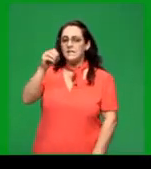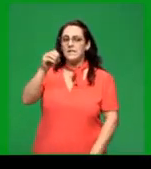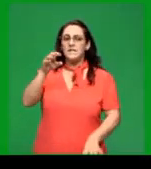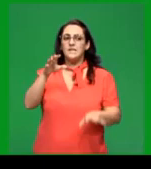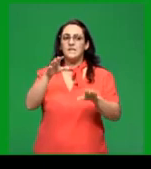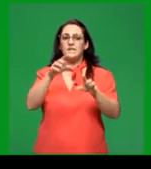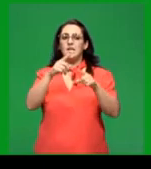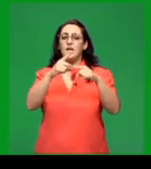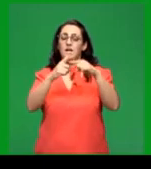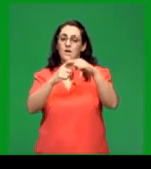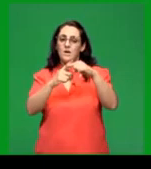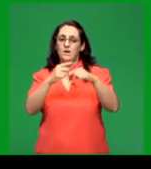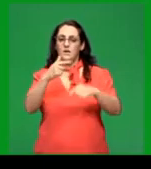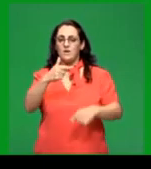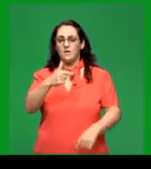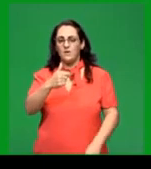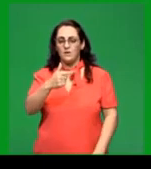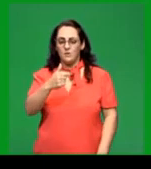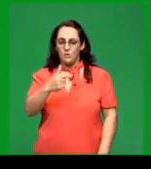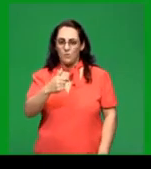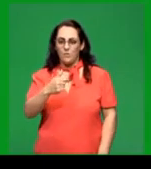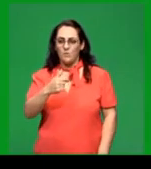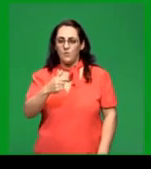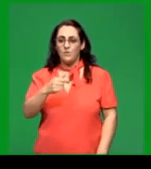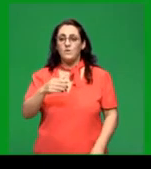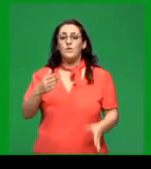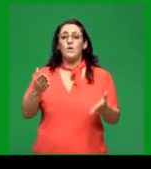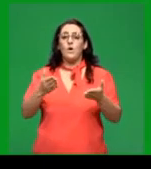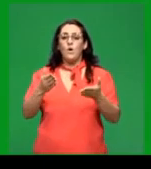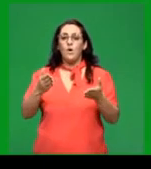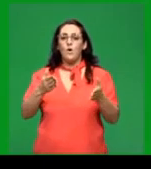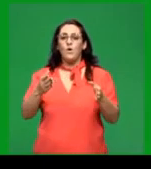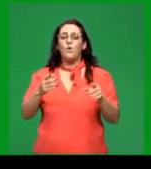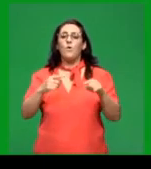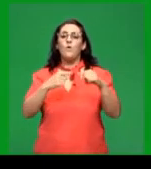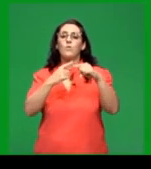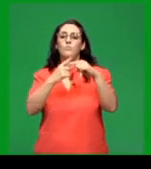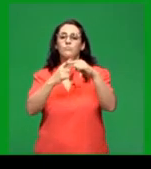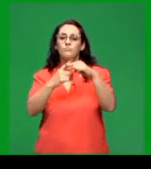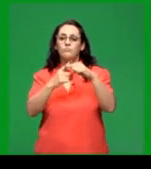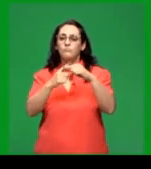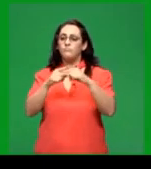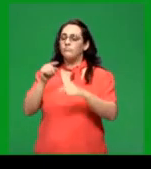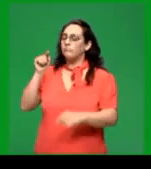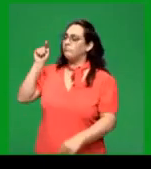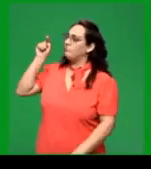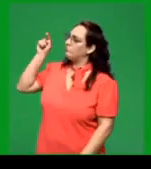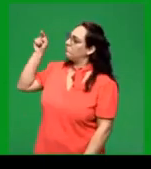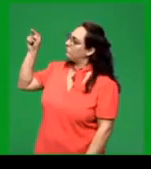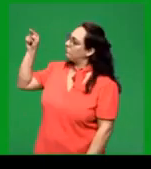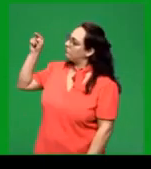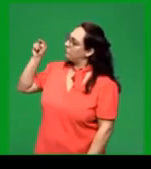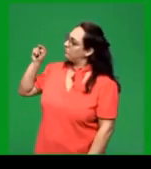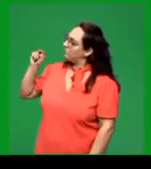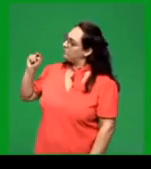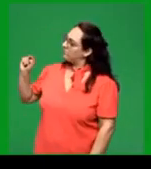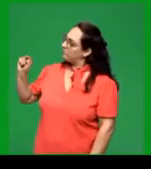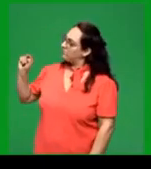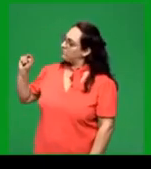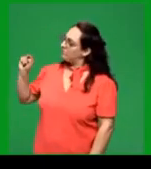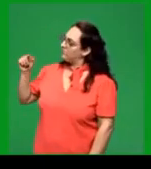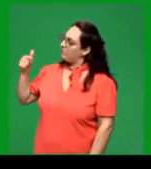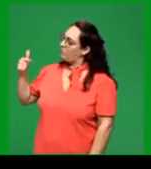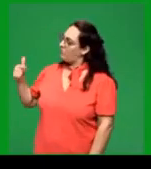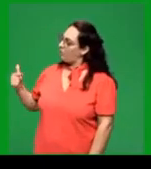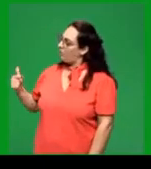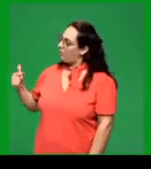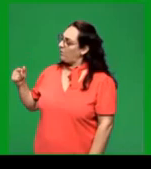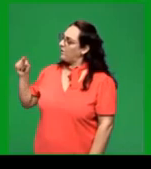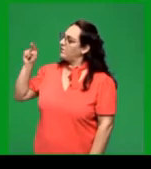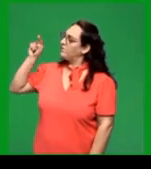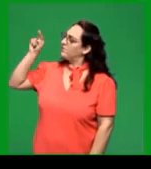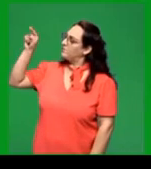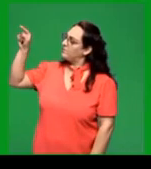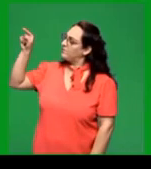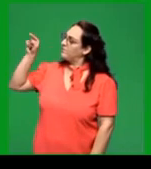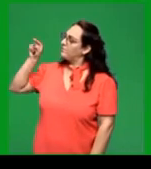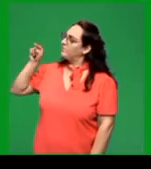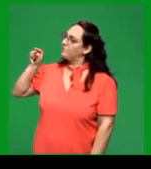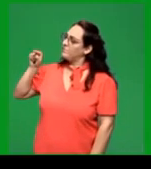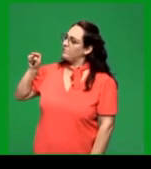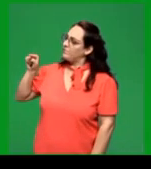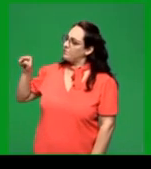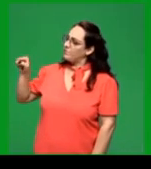posso somar unidade com unidade também, né? 2 mais 0 vai ficar 2,